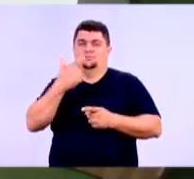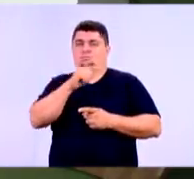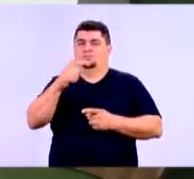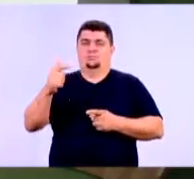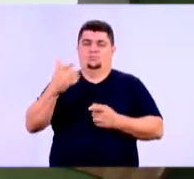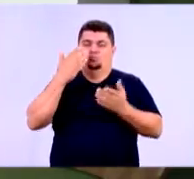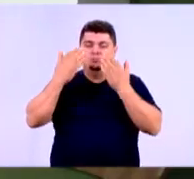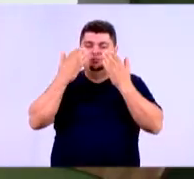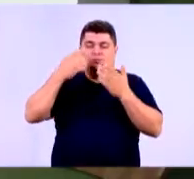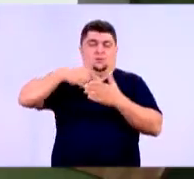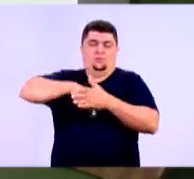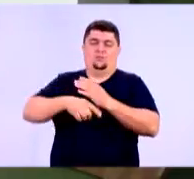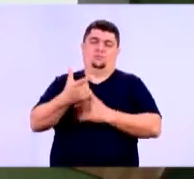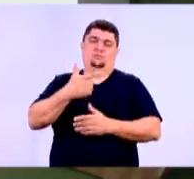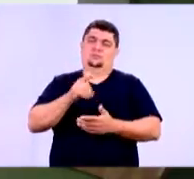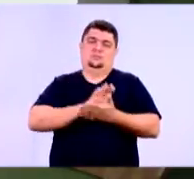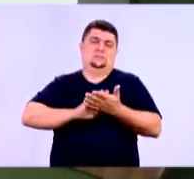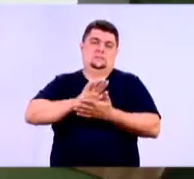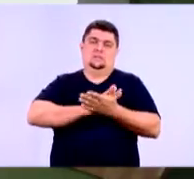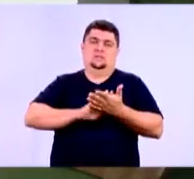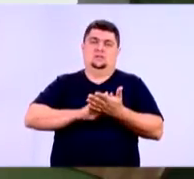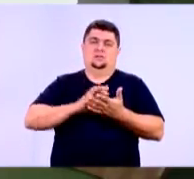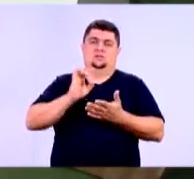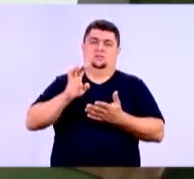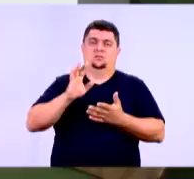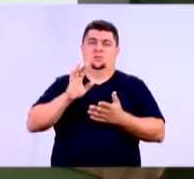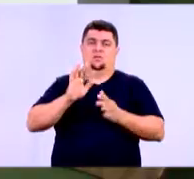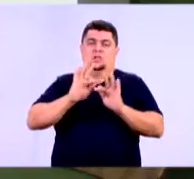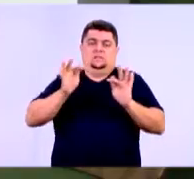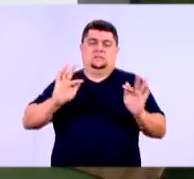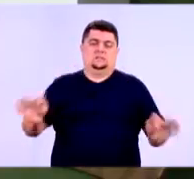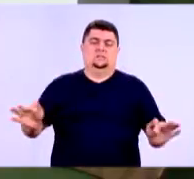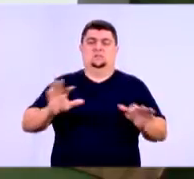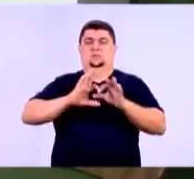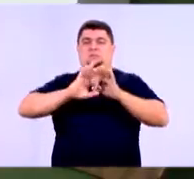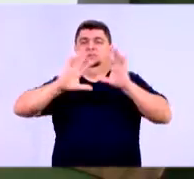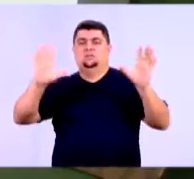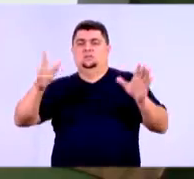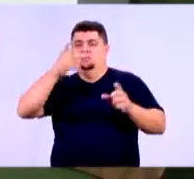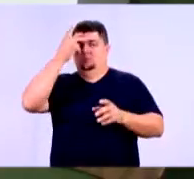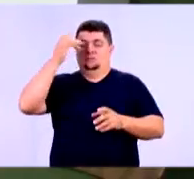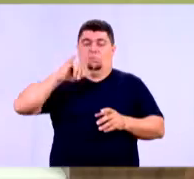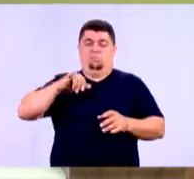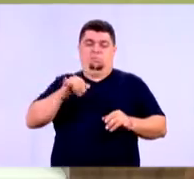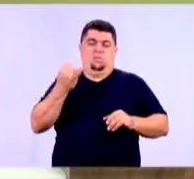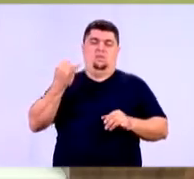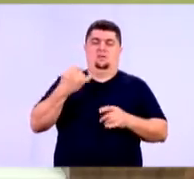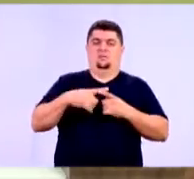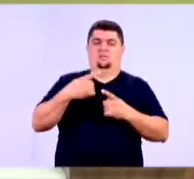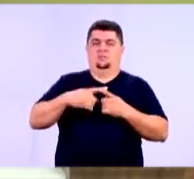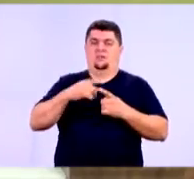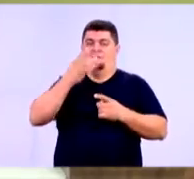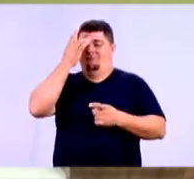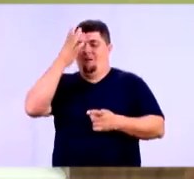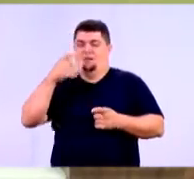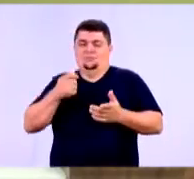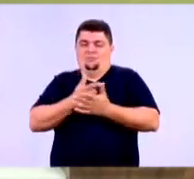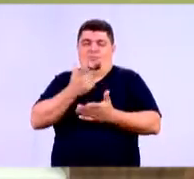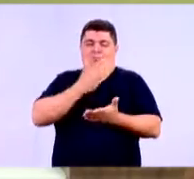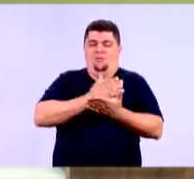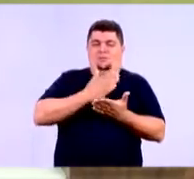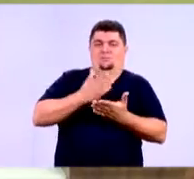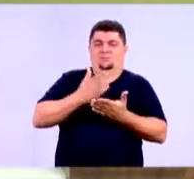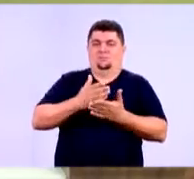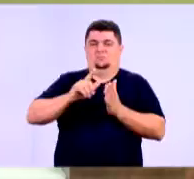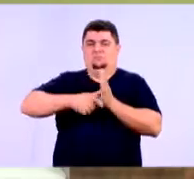análise aprofundada de crédito, né? Ele era uma análise bastante liberal e as pessoas se aproveitavam, no caso, dessa facilidade de comprar com